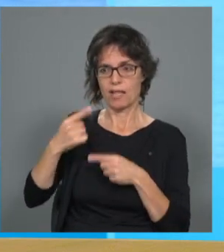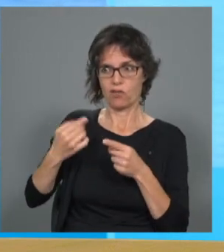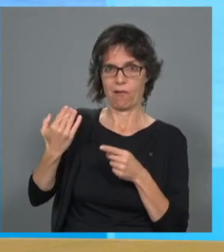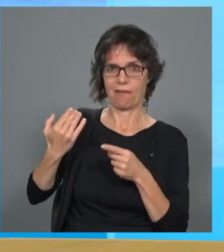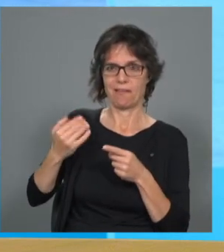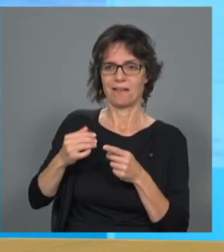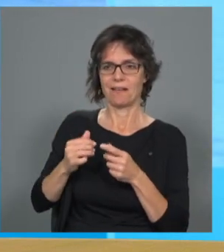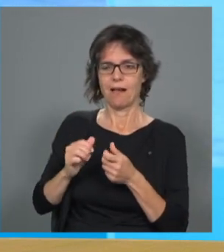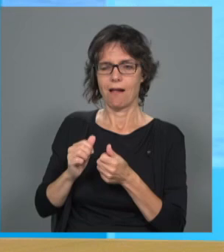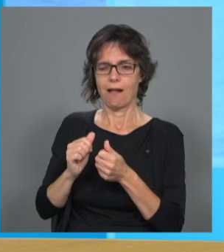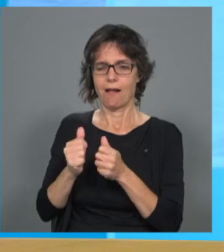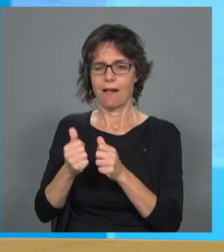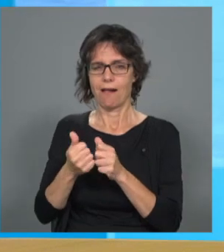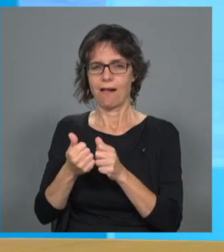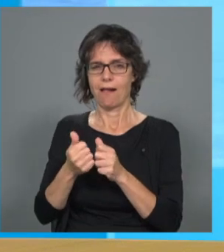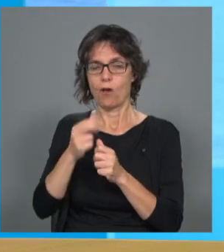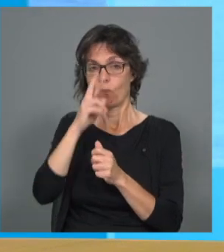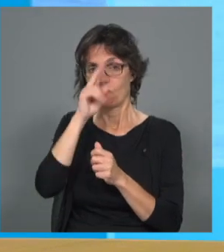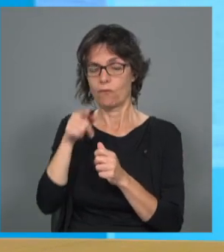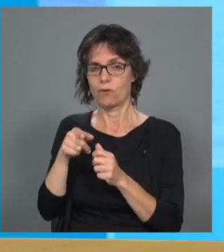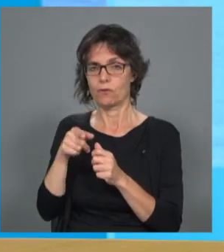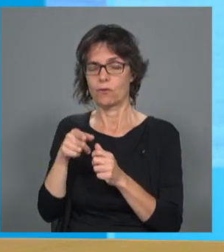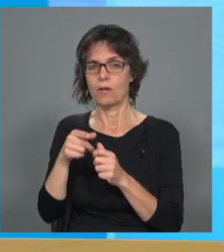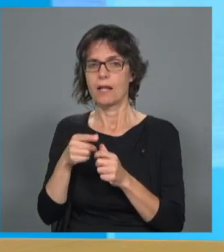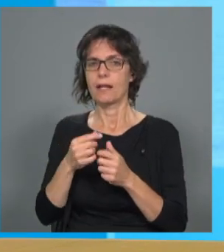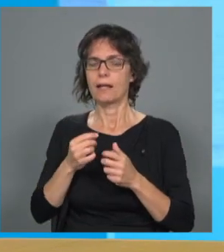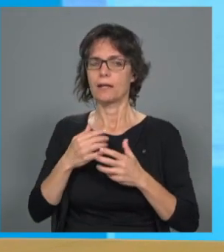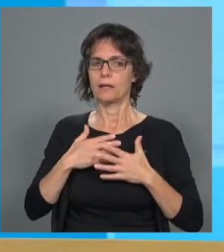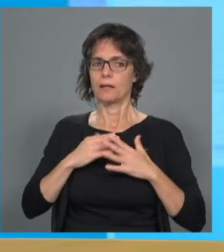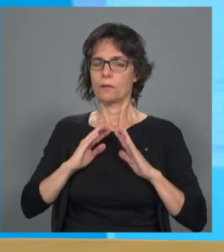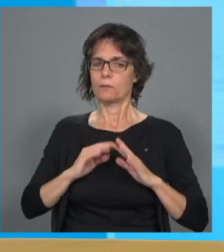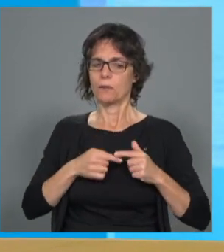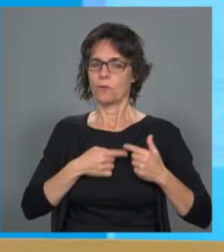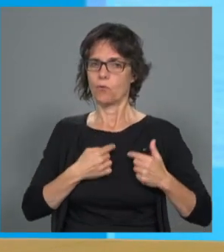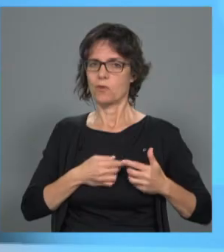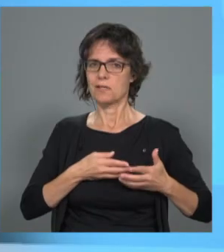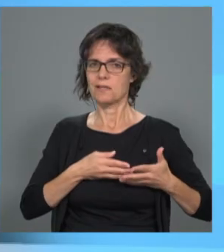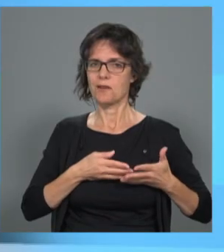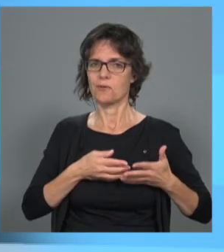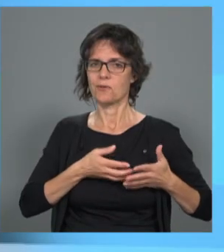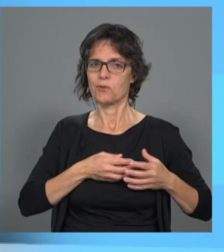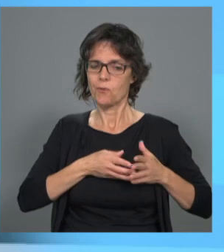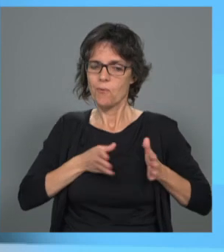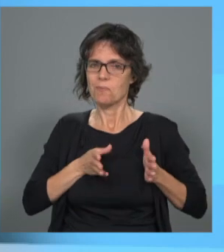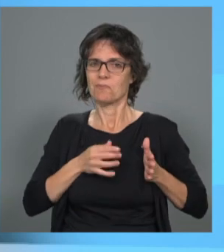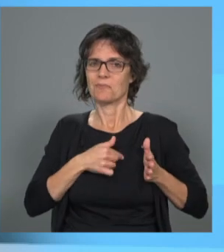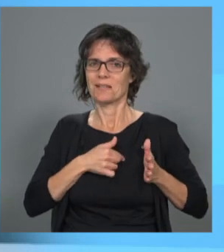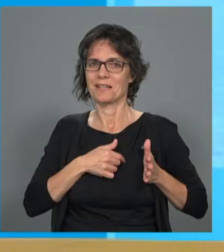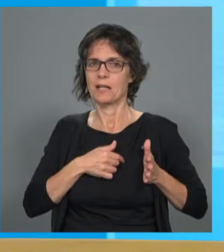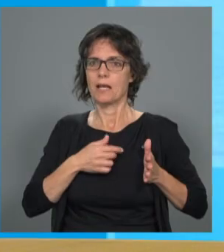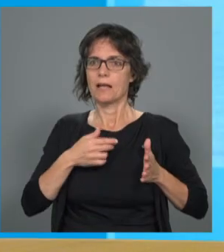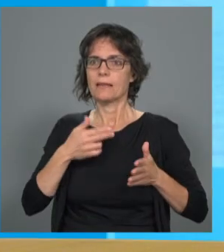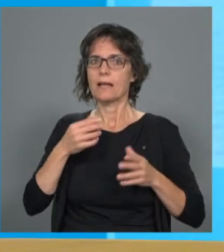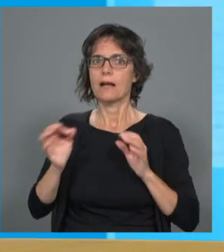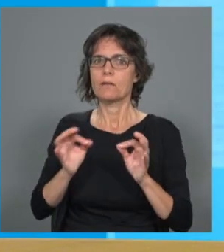esforço e não ter receio de colocar o coração no centro da mesa, não é? De colocar o coração